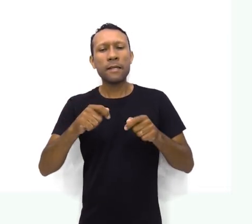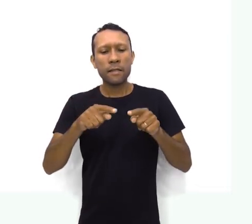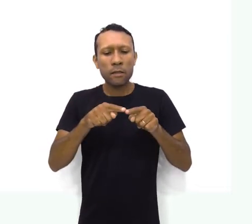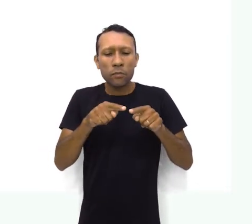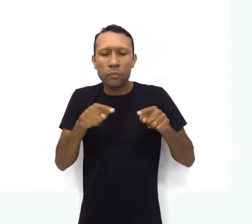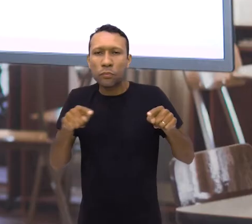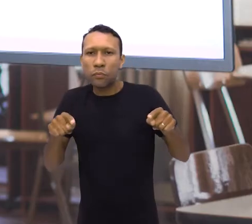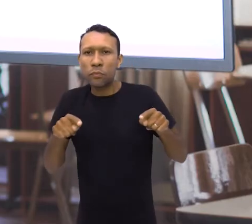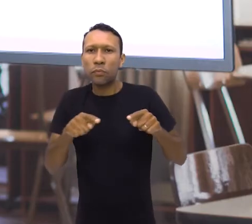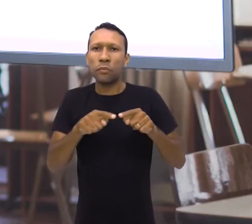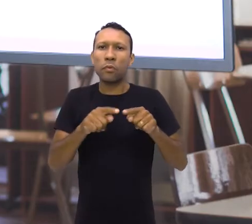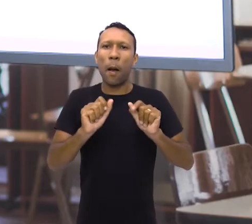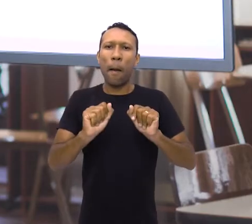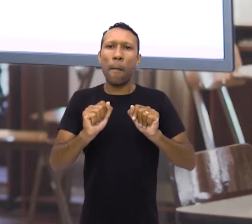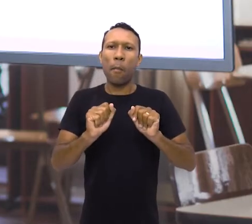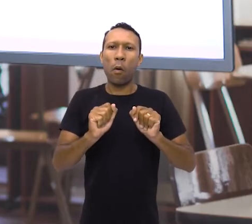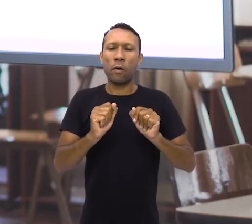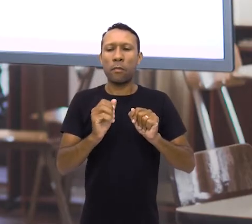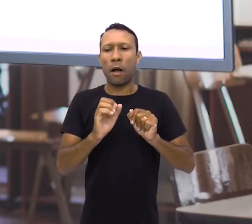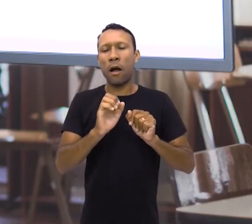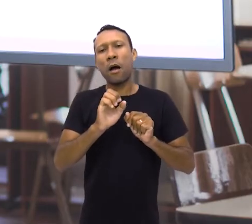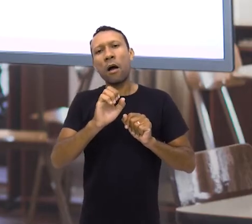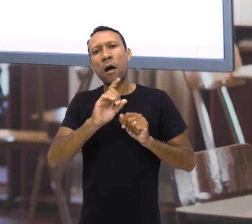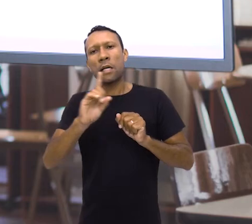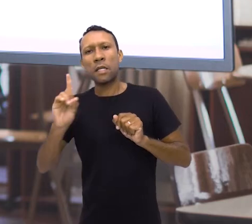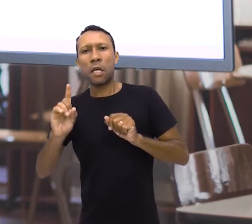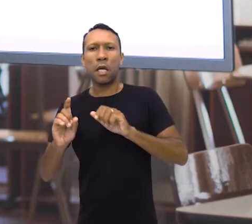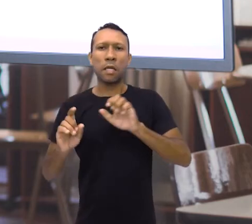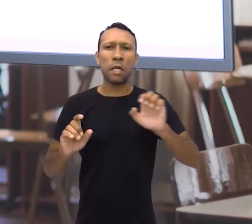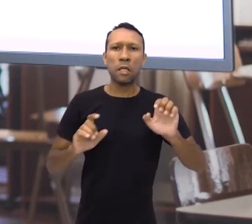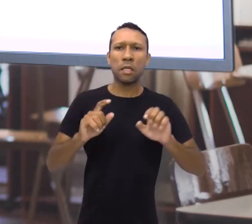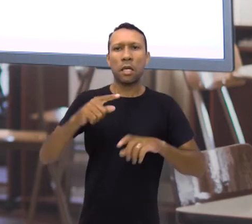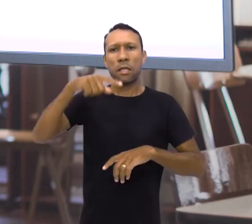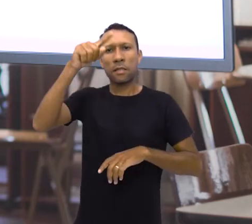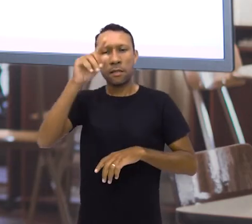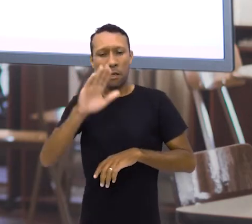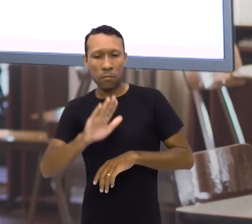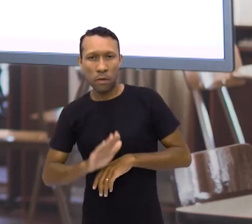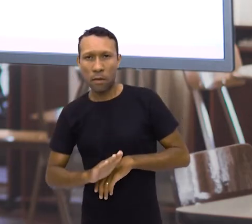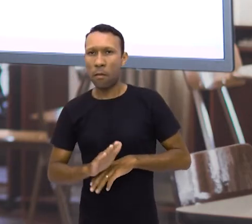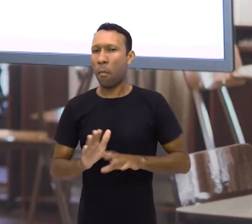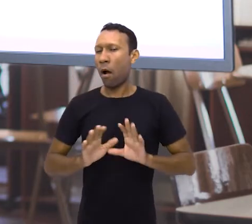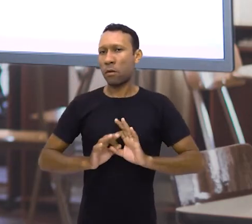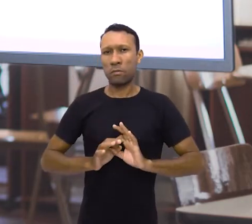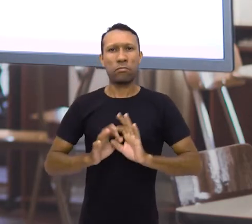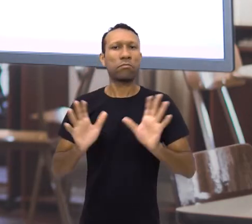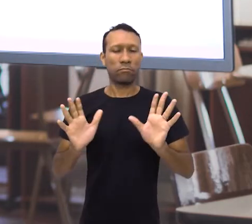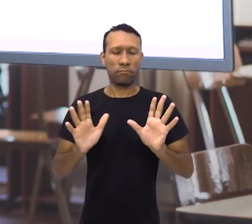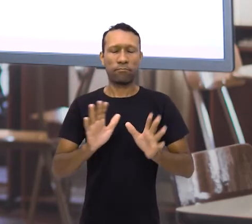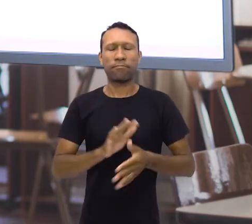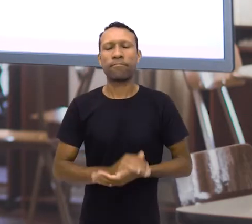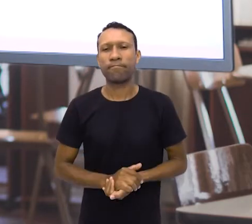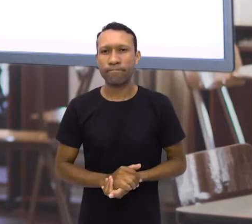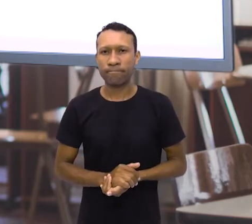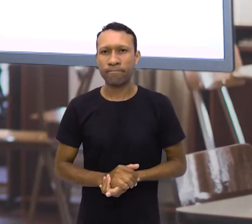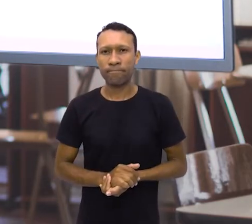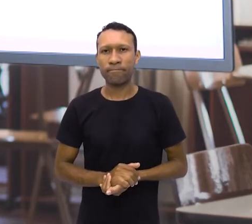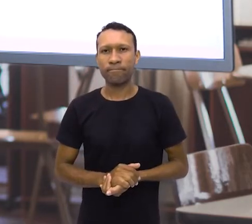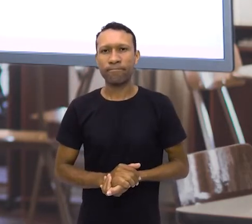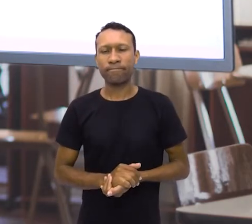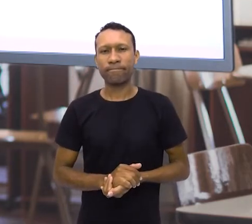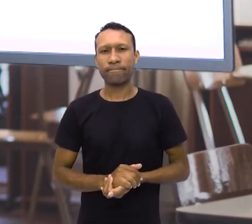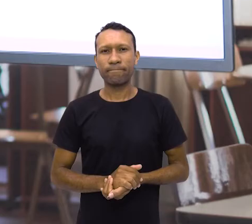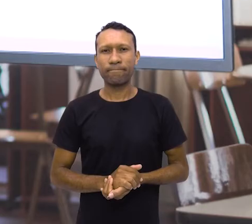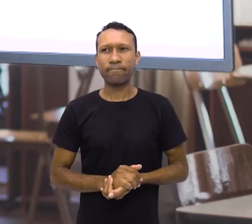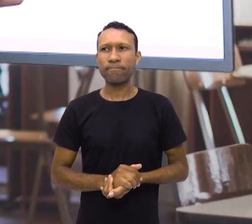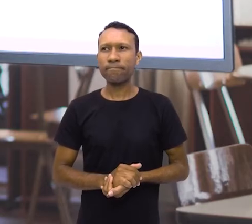sentido. Ele pode girar para a esquerda, para a direita, num ângulo de 90 graus, no ângulo de 180.